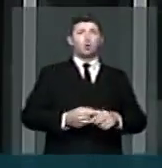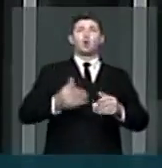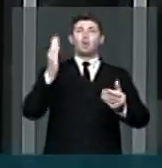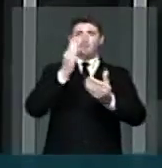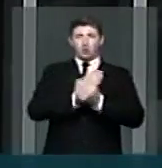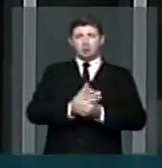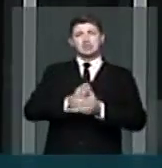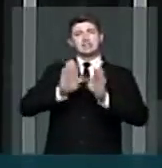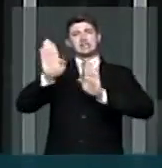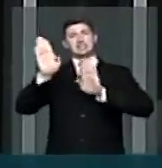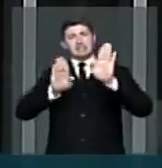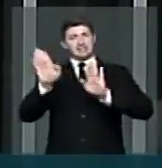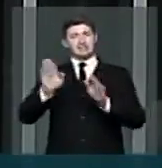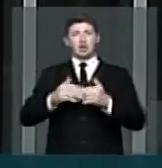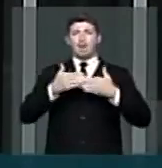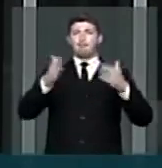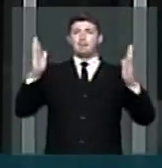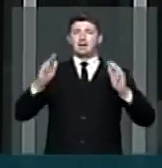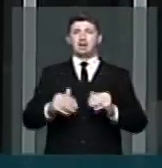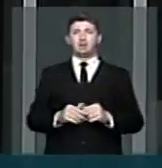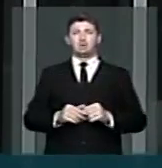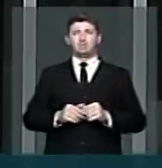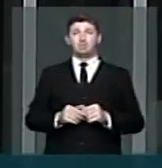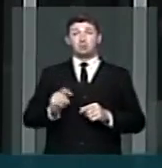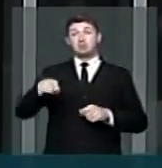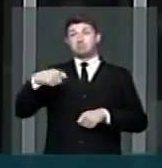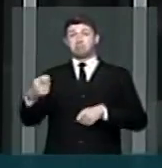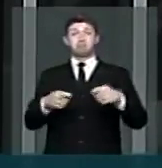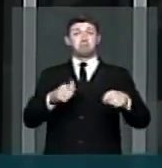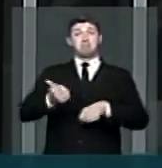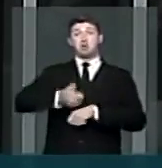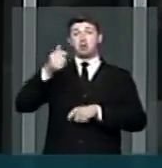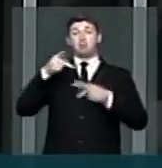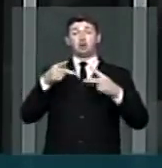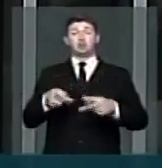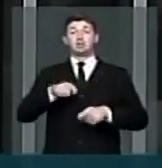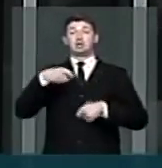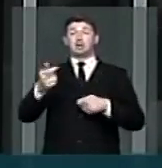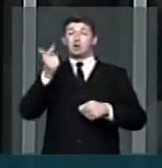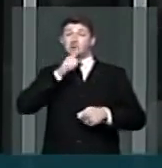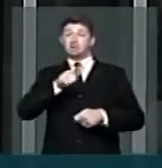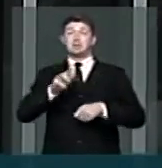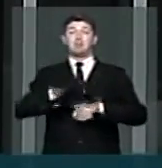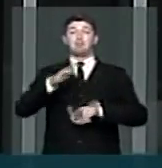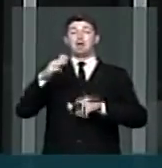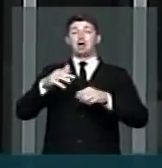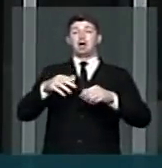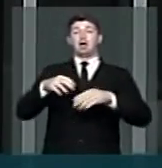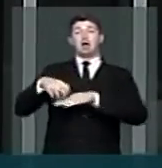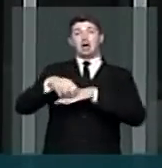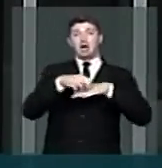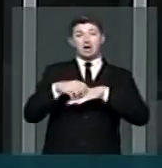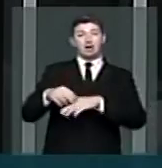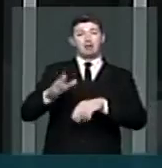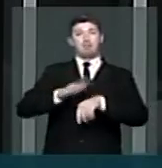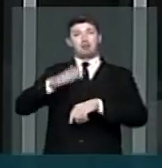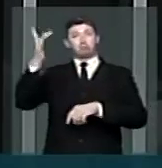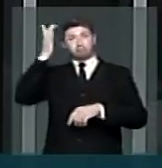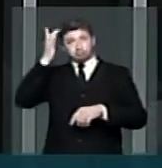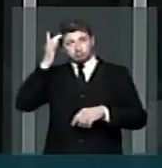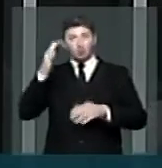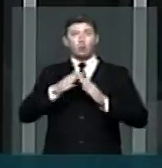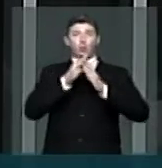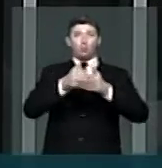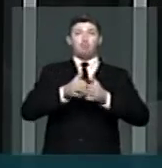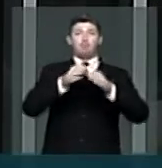processo licitatório aberto, do qual vai aparecer o melhor projeto, quem tem capacidade de movimentar mais carga, oferecer mais modernidade no Porto